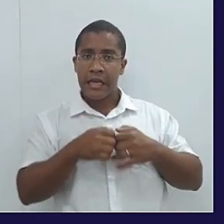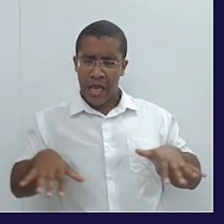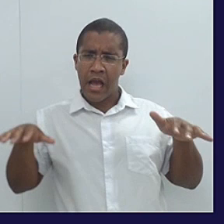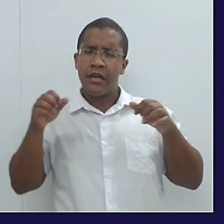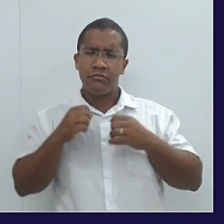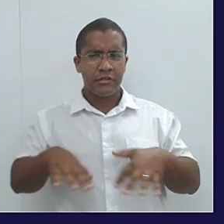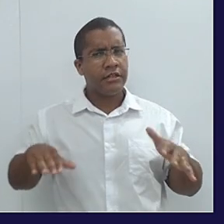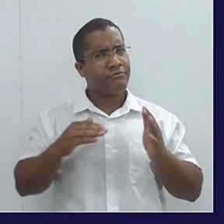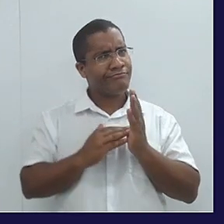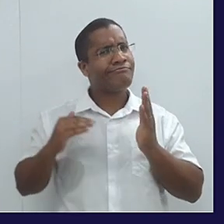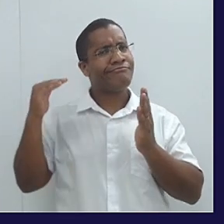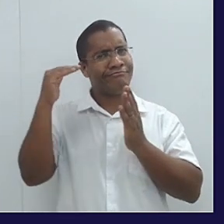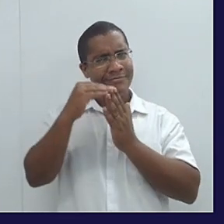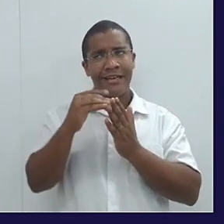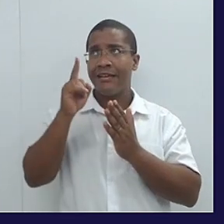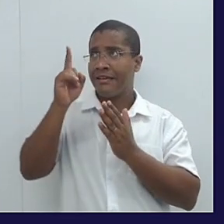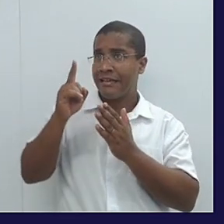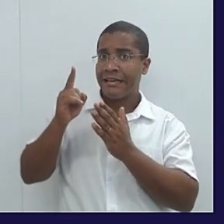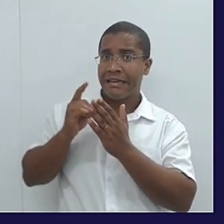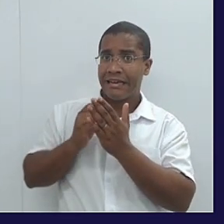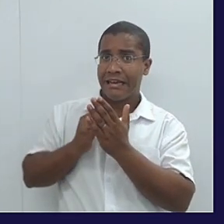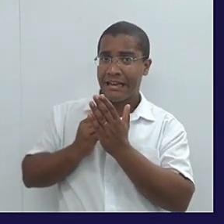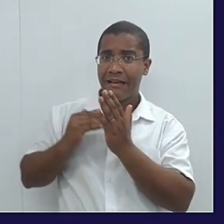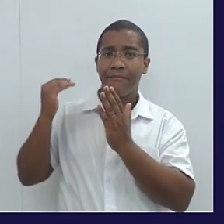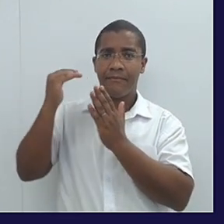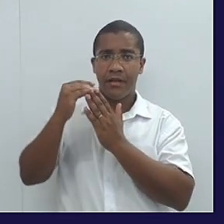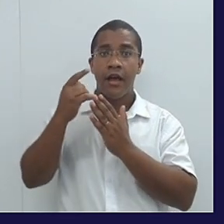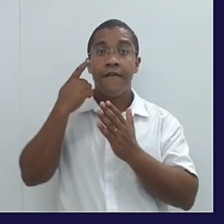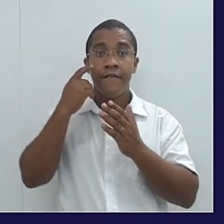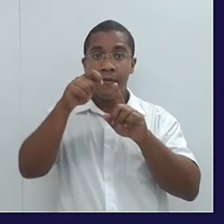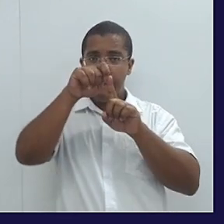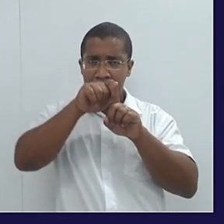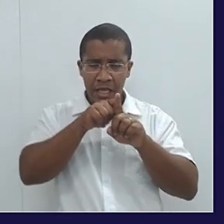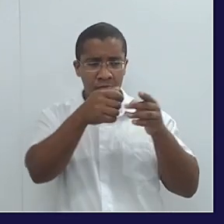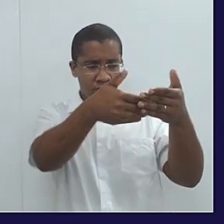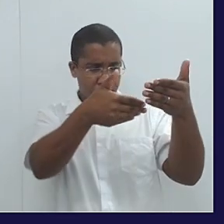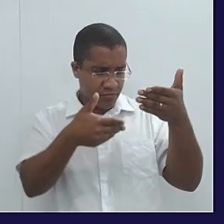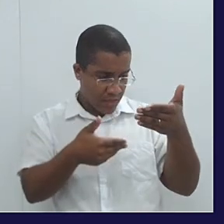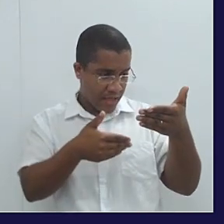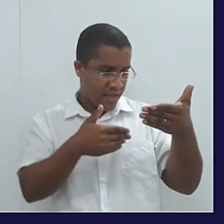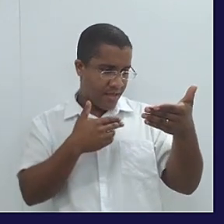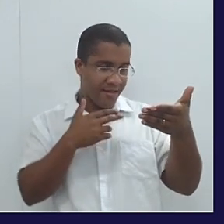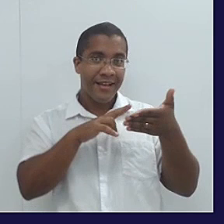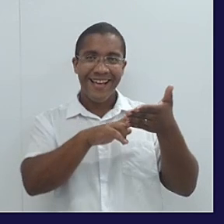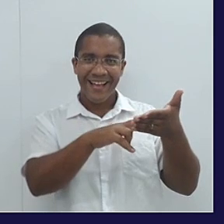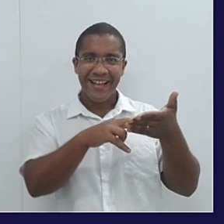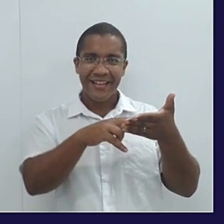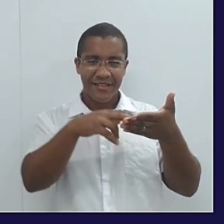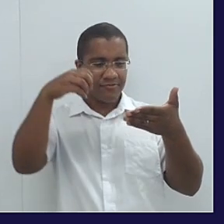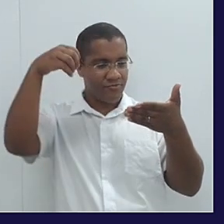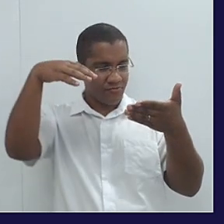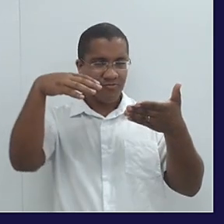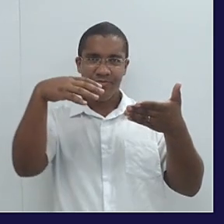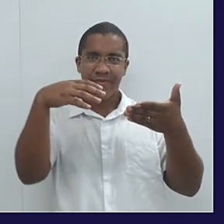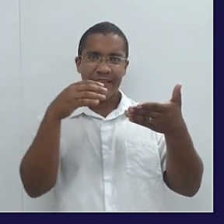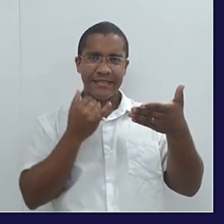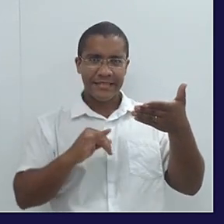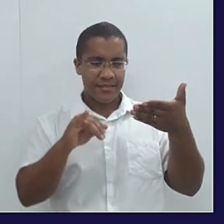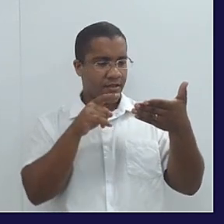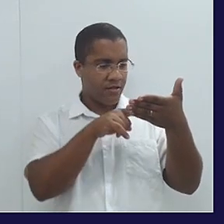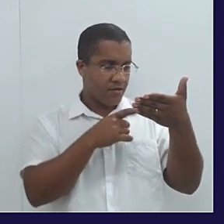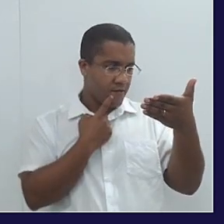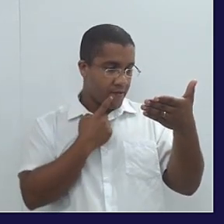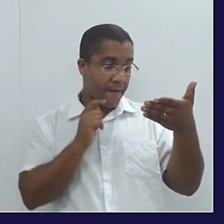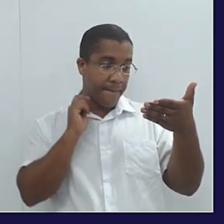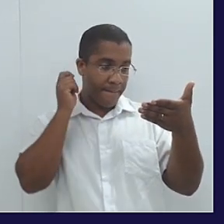ser os grandes vilões. Todos os meses, ao receber aí a conta de luz, os consumidores eles devem pagar um